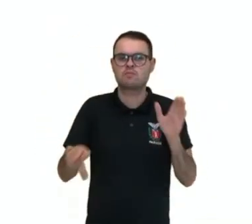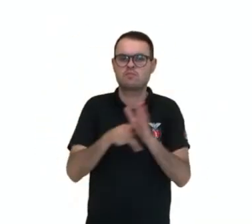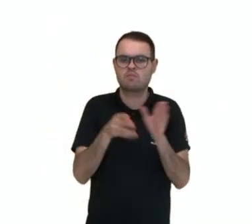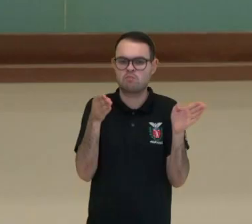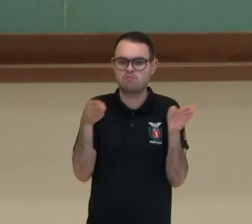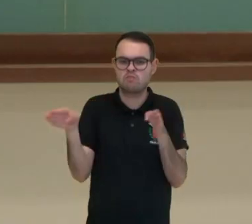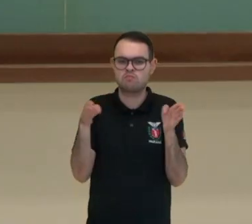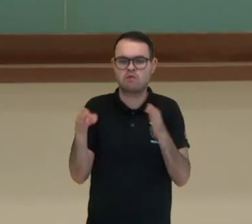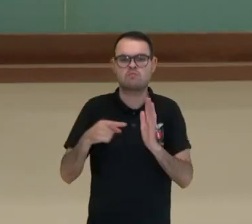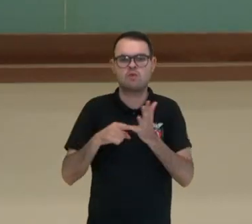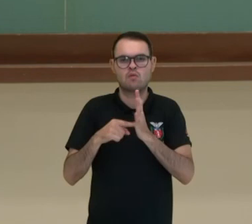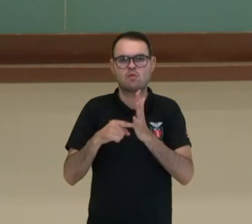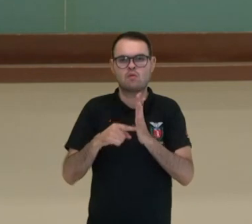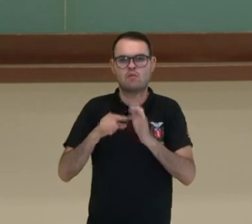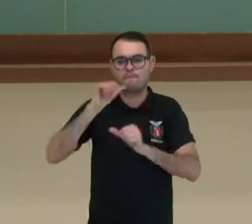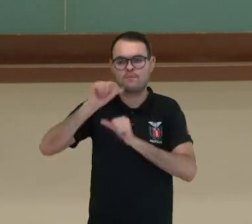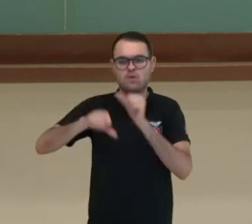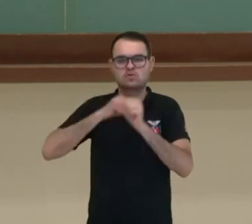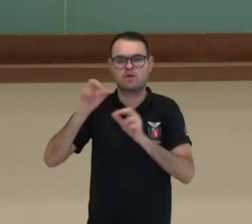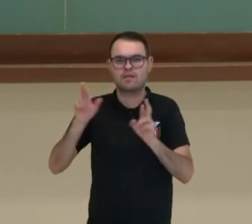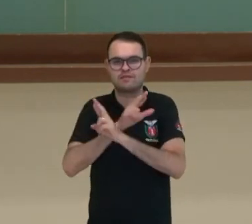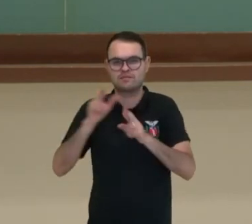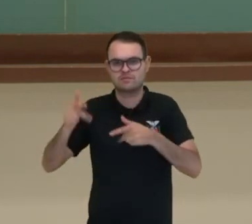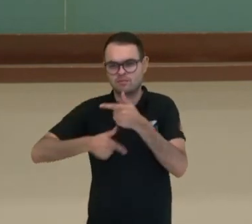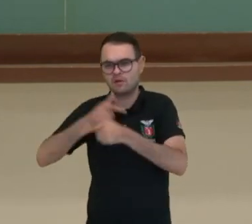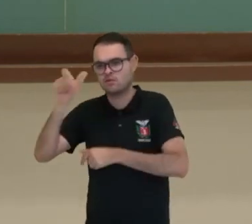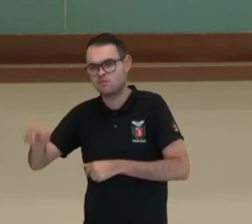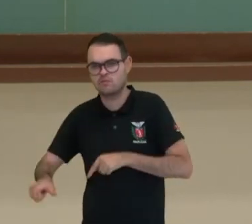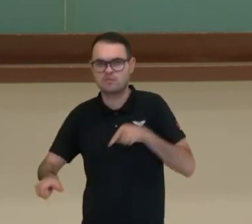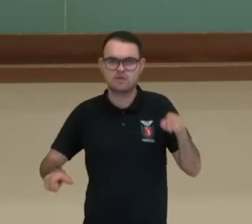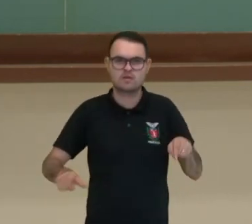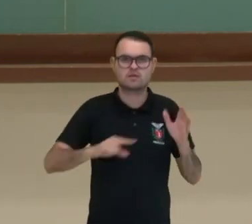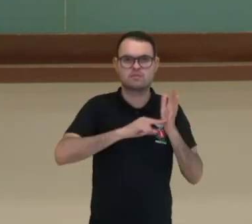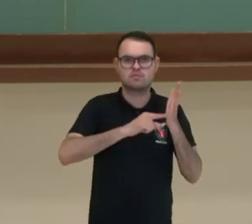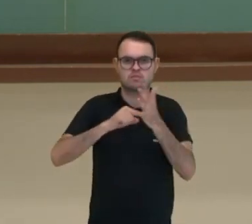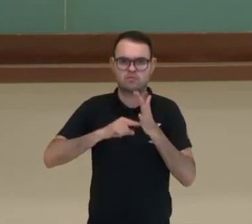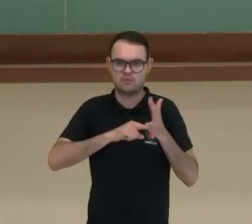a mudança na relação do trabalho entre o homem e as